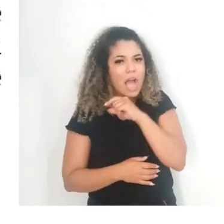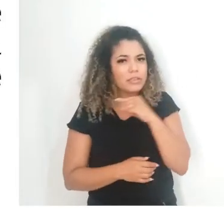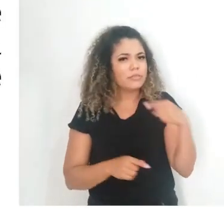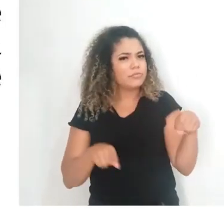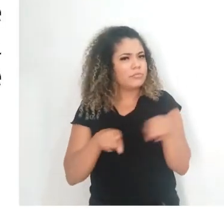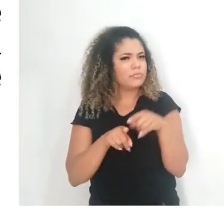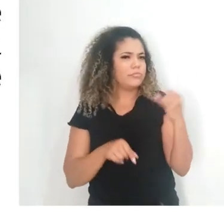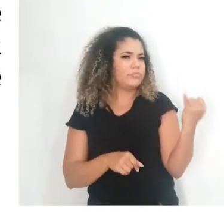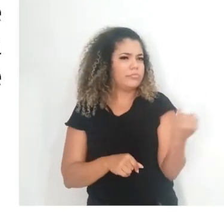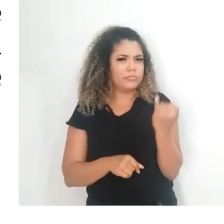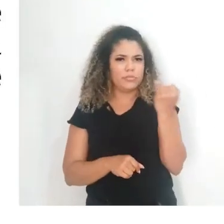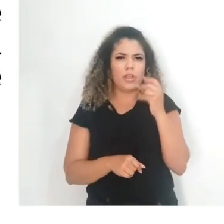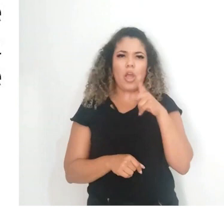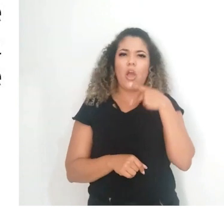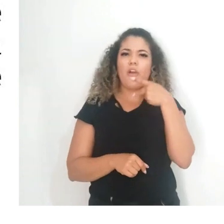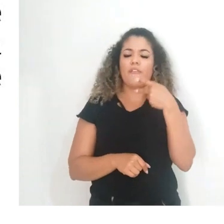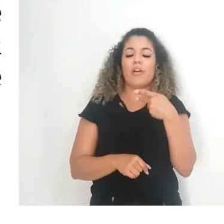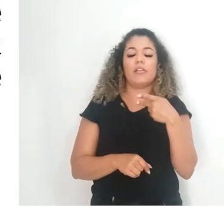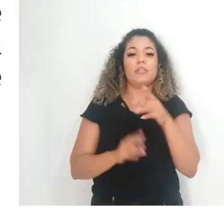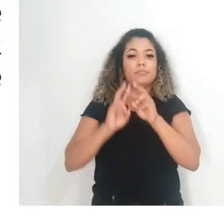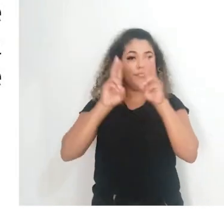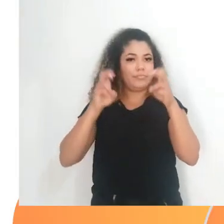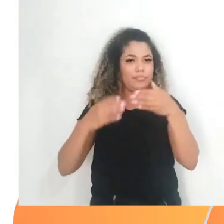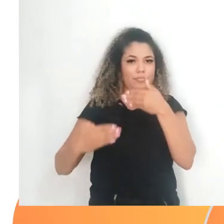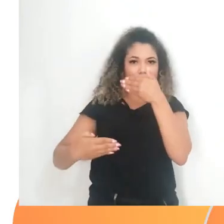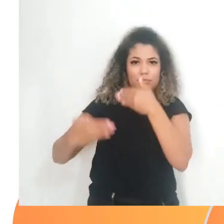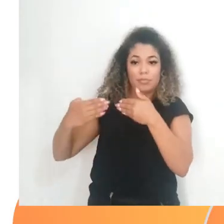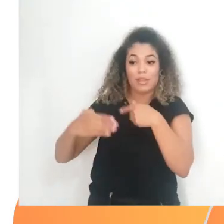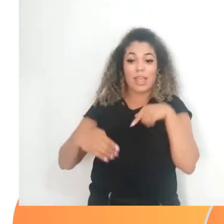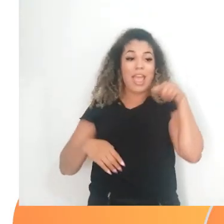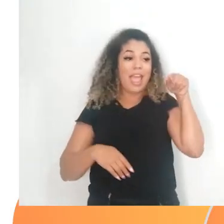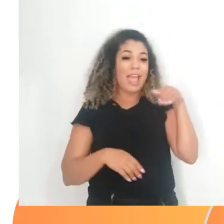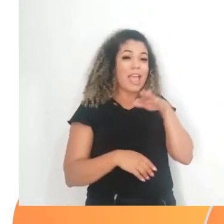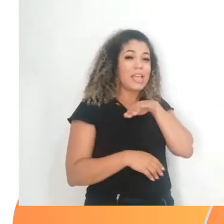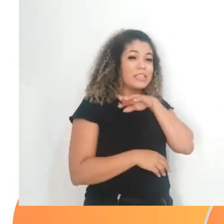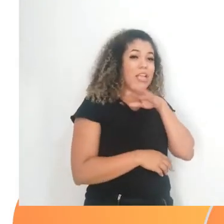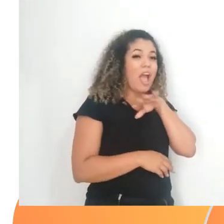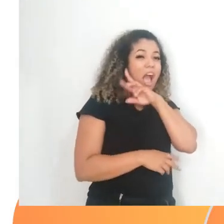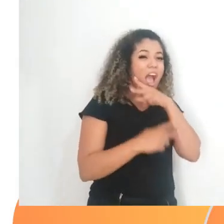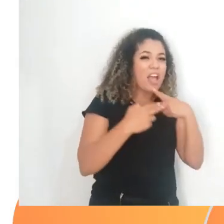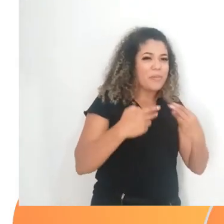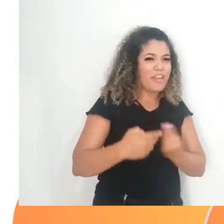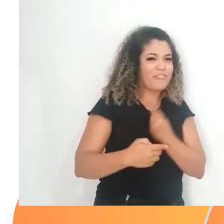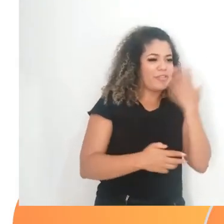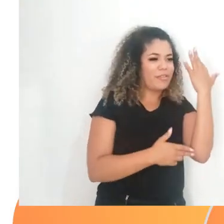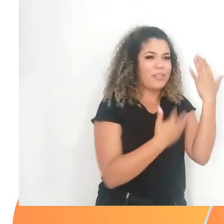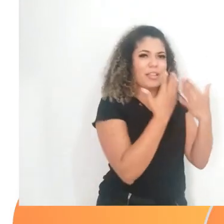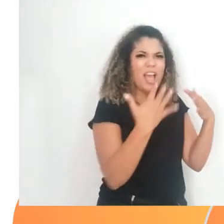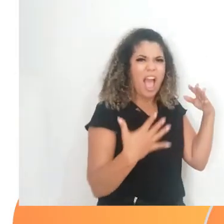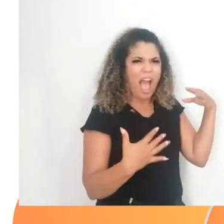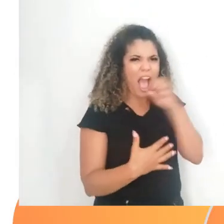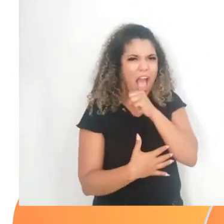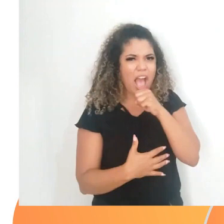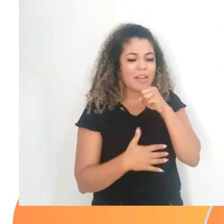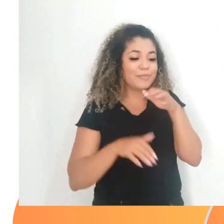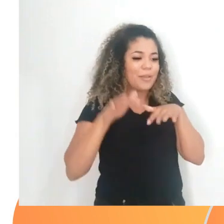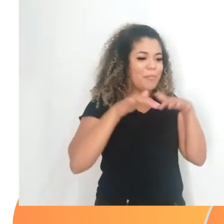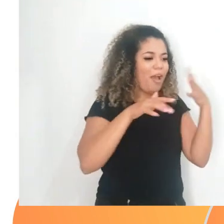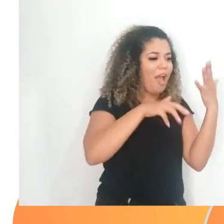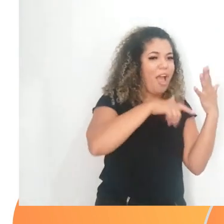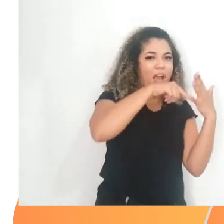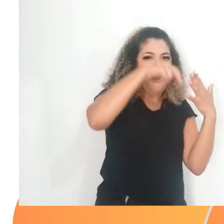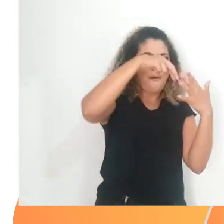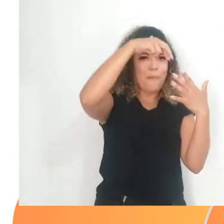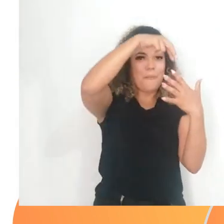ponto importantíssimo quando falamos de robô. Assim como os animais arbóreos são ágeis e se movem rapidamente entre os